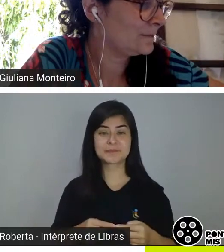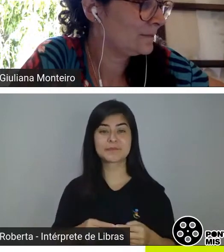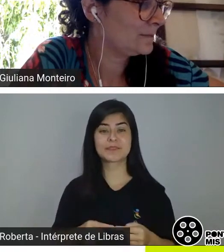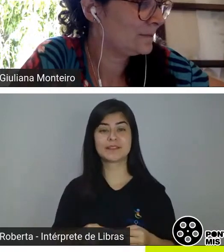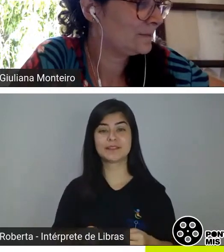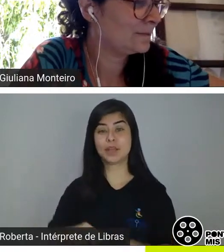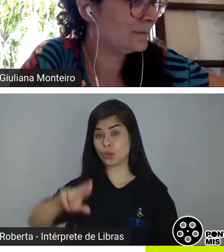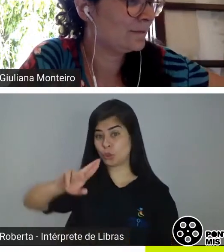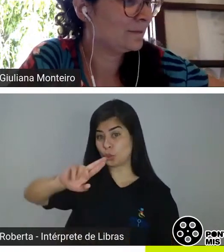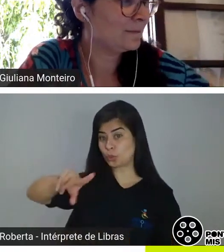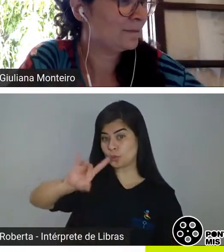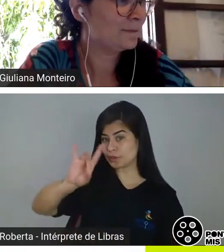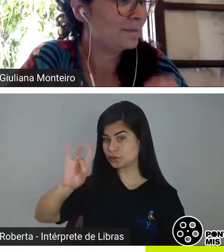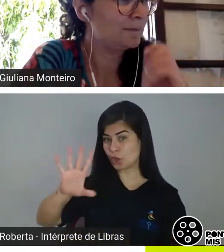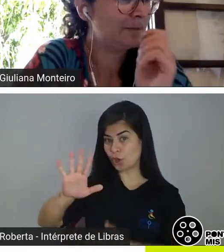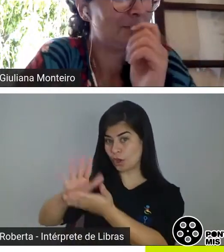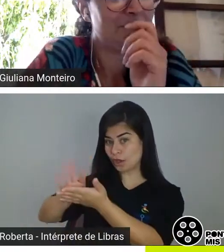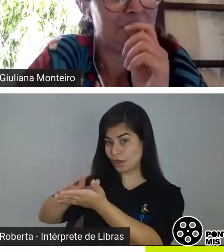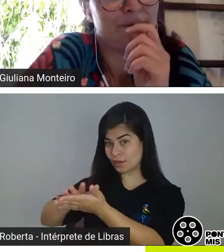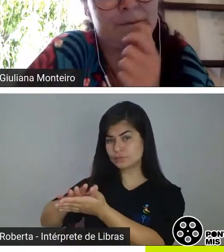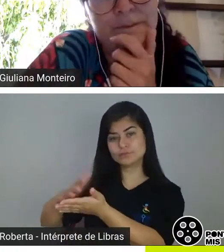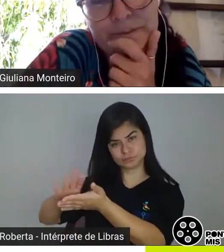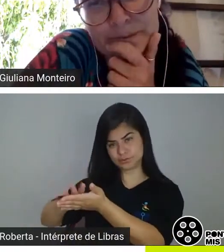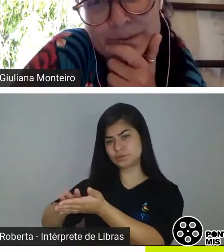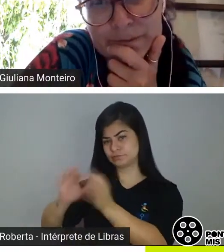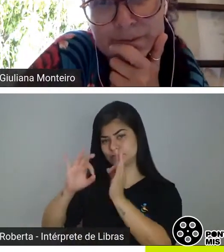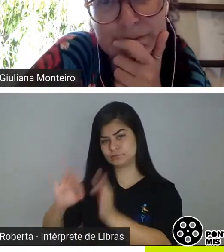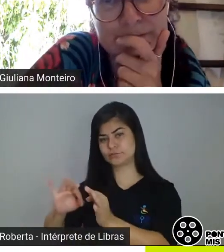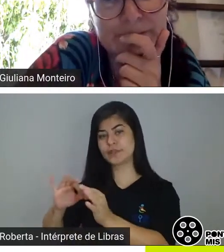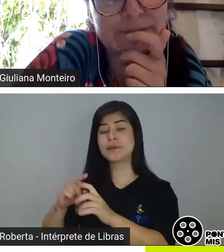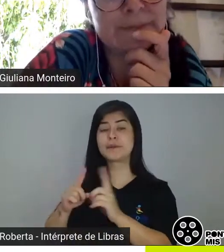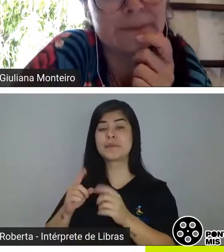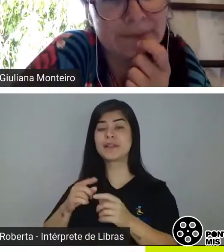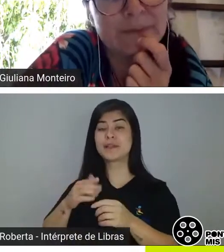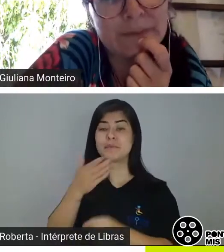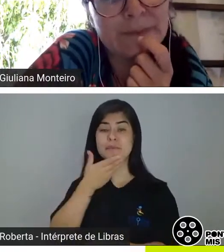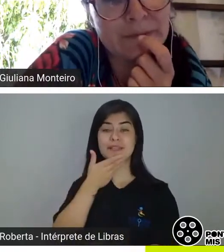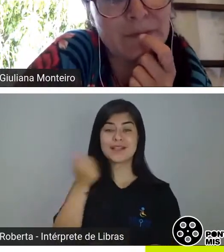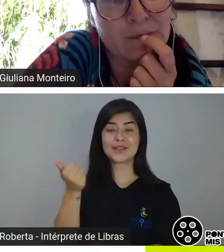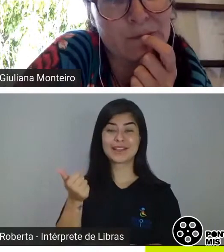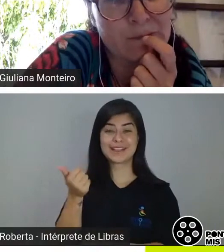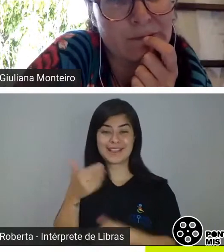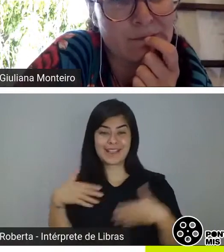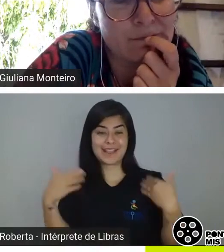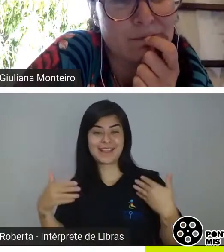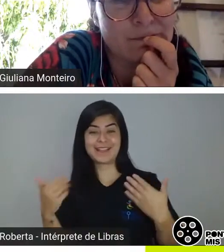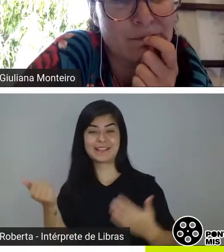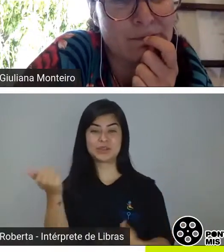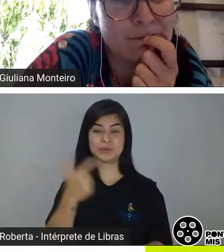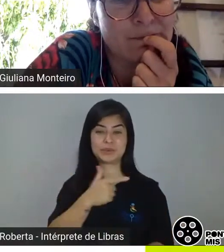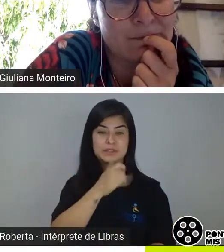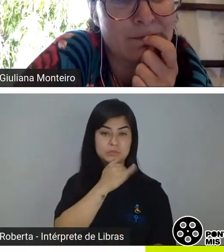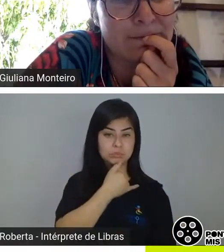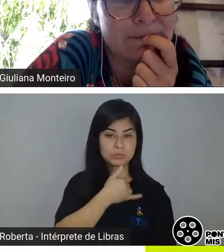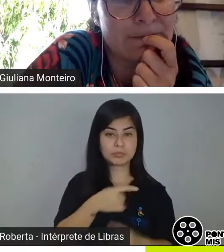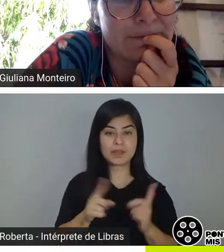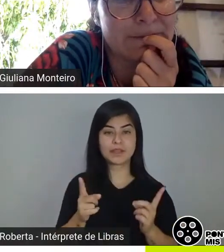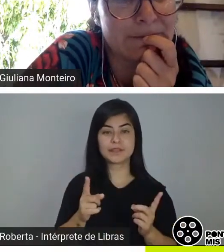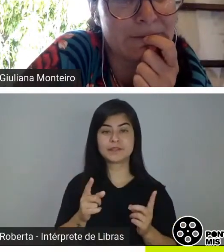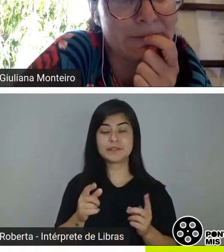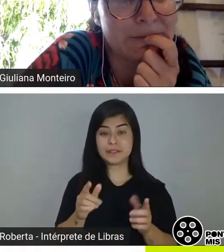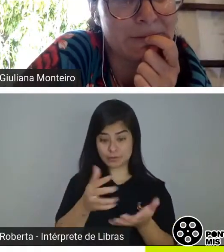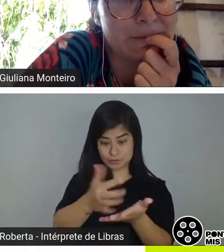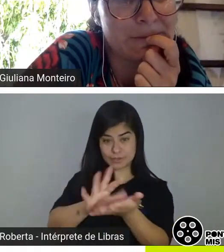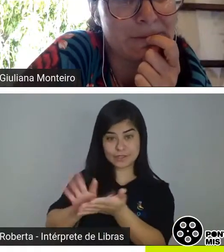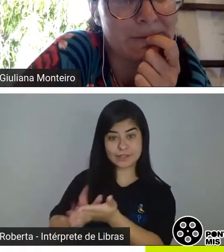no samba, Bruno, parênteses, no samba, sem dúvida, né? Melhor ser alegre do que ser triste, mas para fazer um samba com beleza,